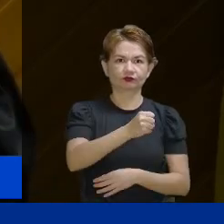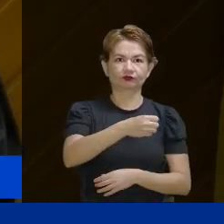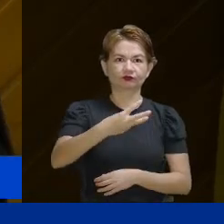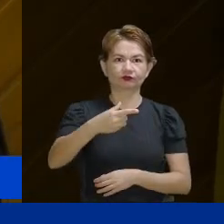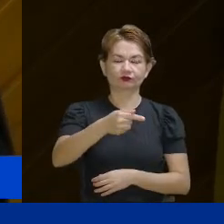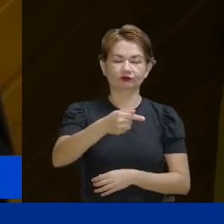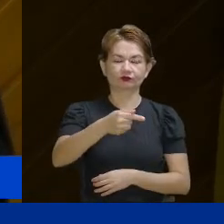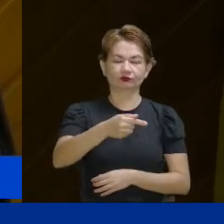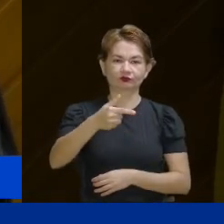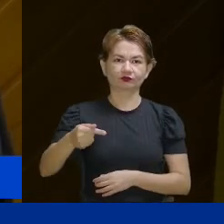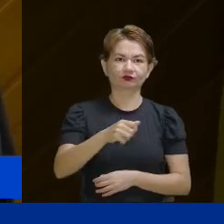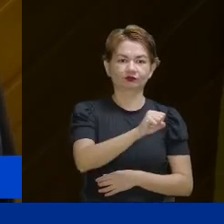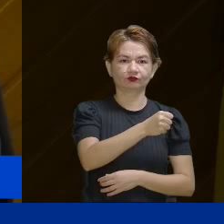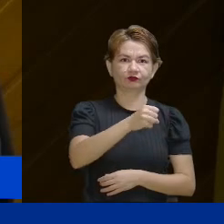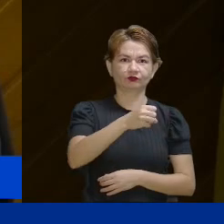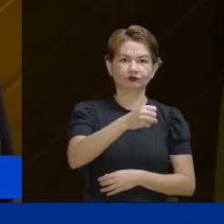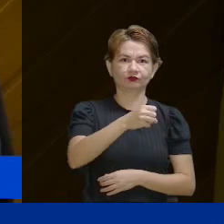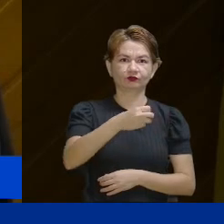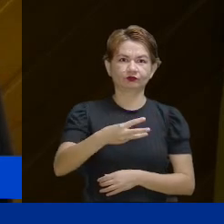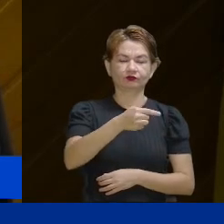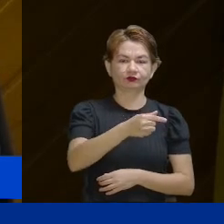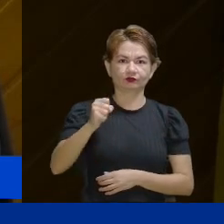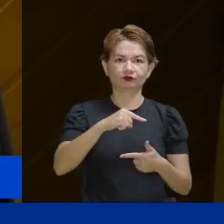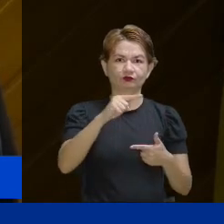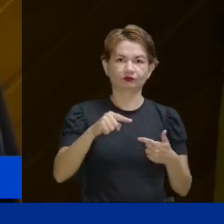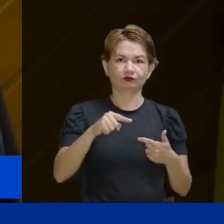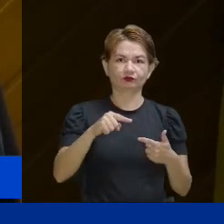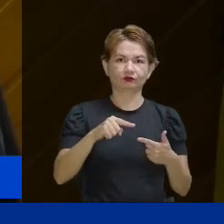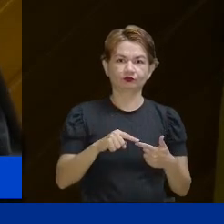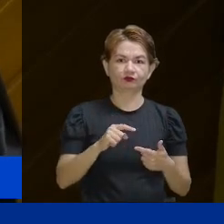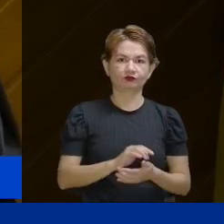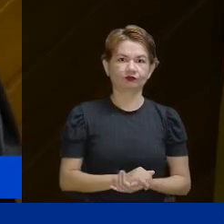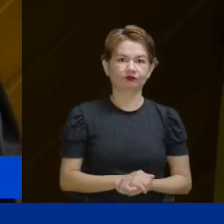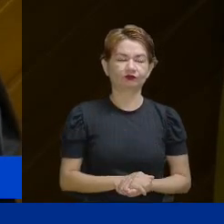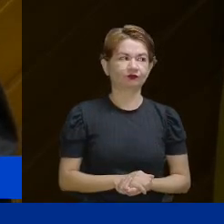8377, 8378,